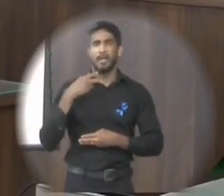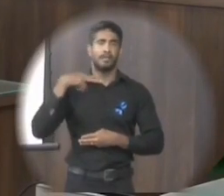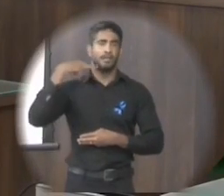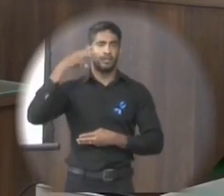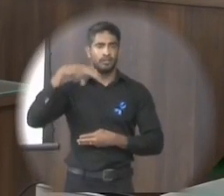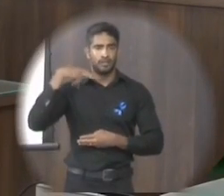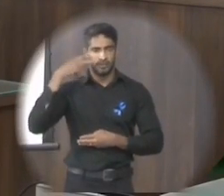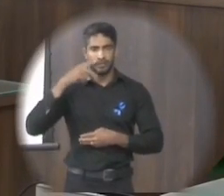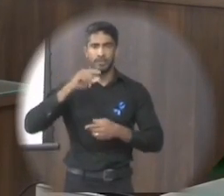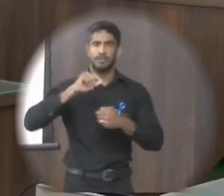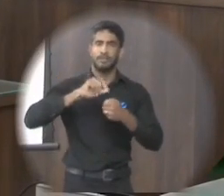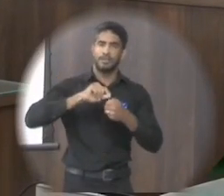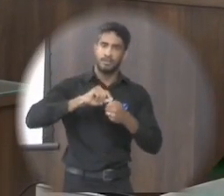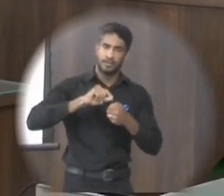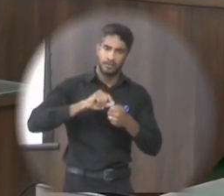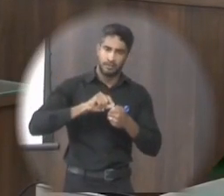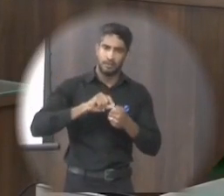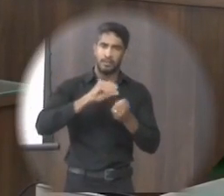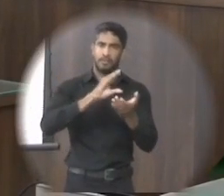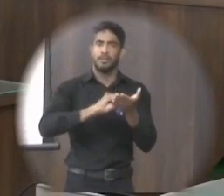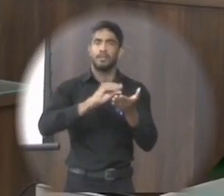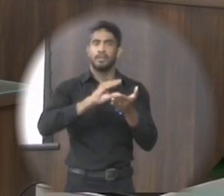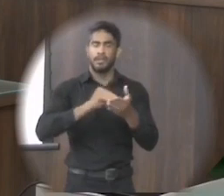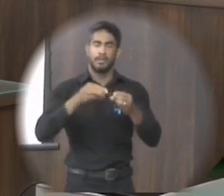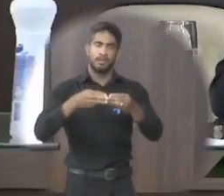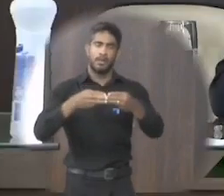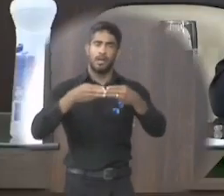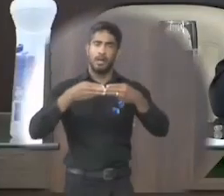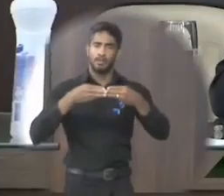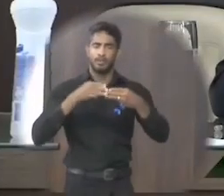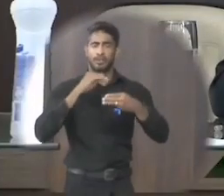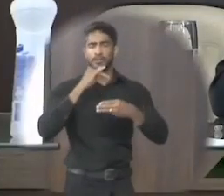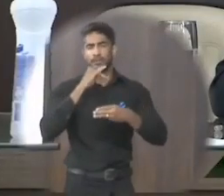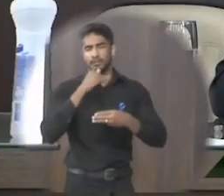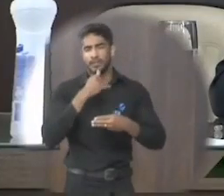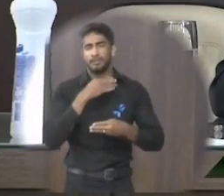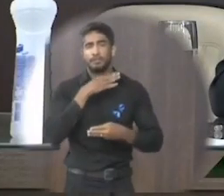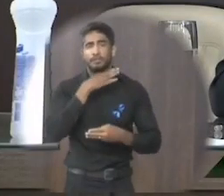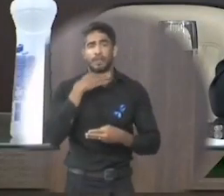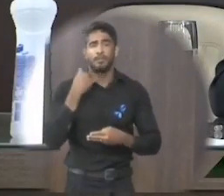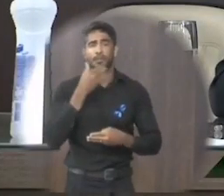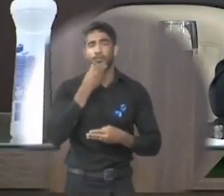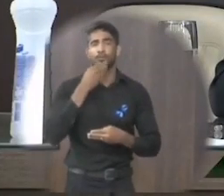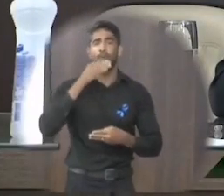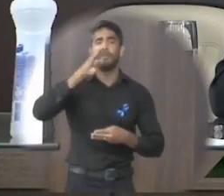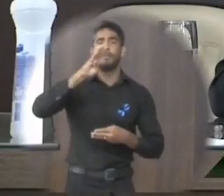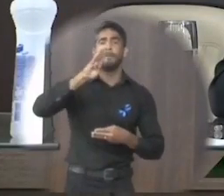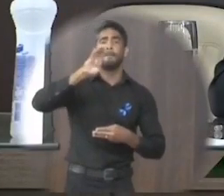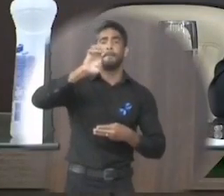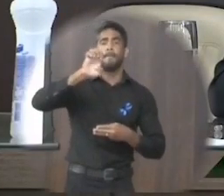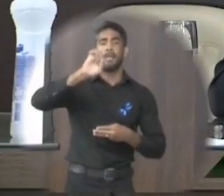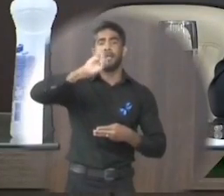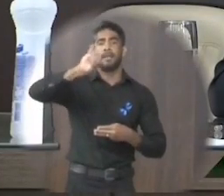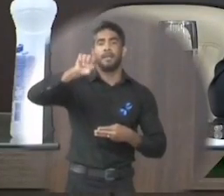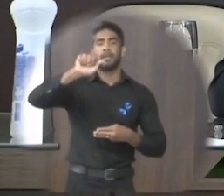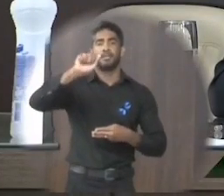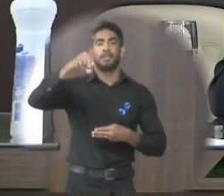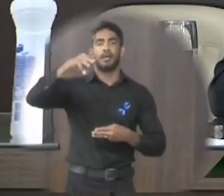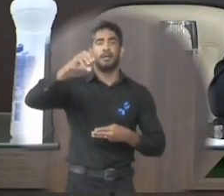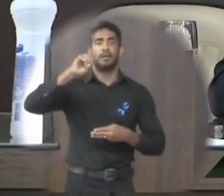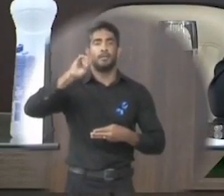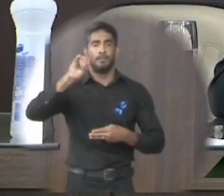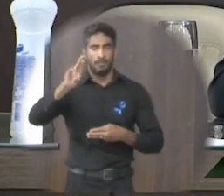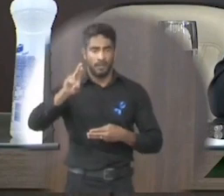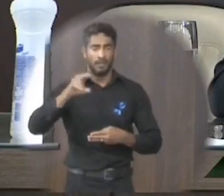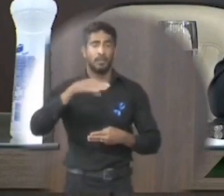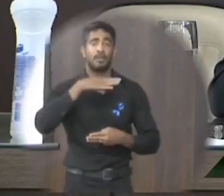que seja feita e conste em ata moção de pesar pela perda do senhor Benjamin Martins de Souza, que partiu no dia